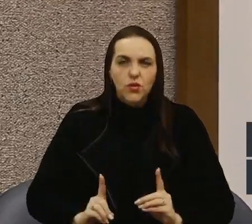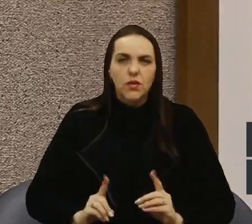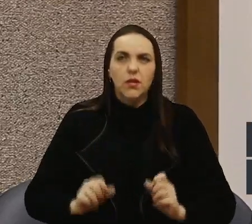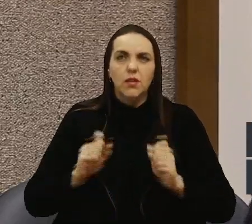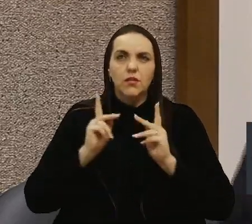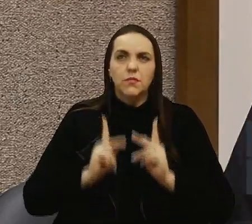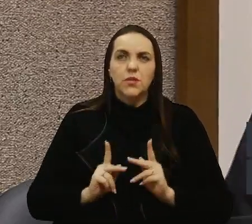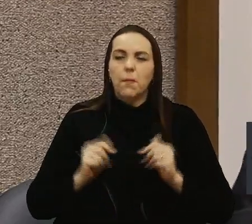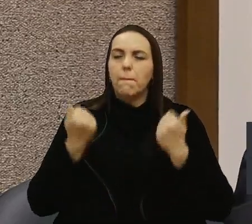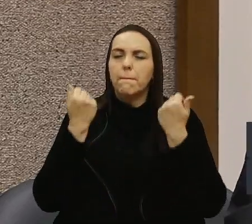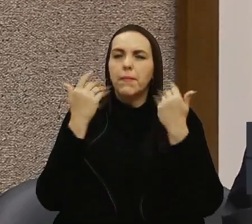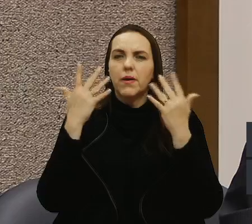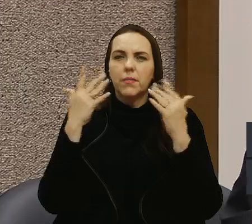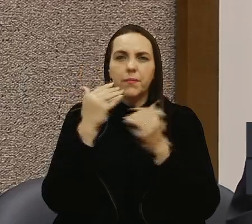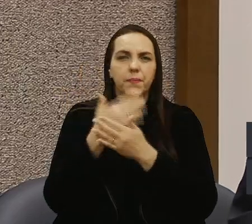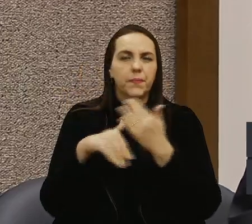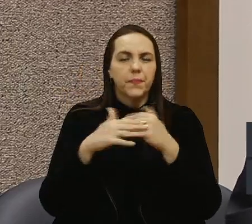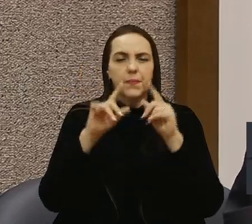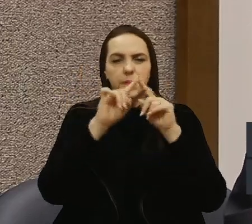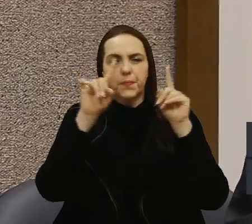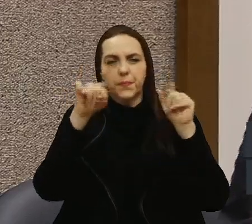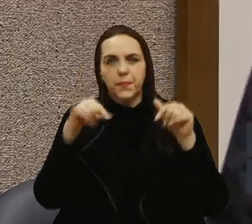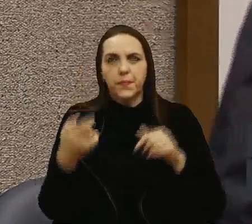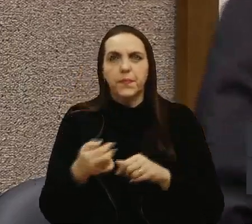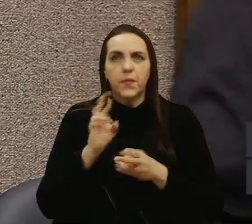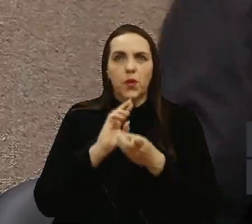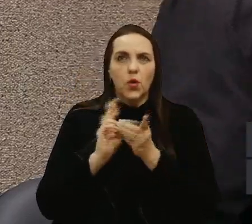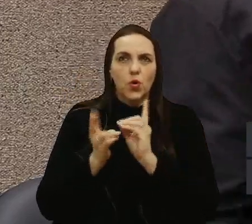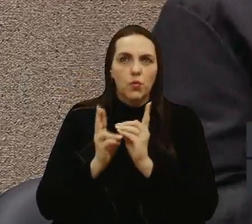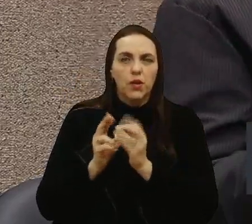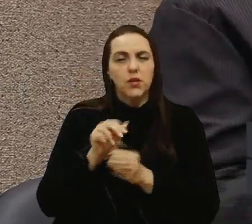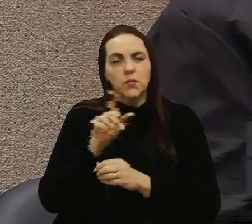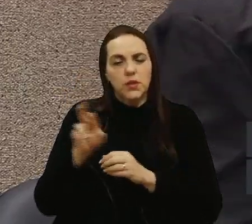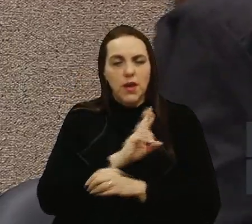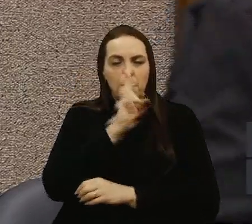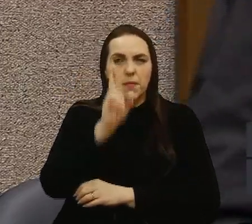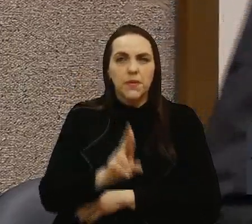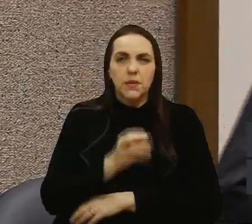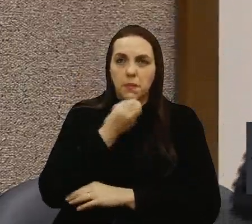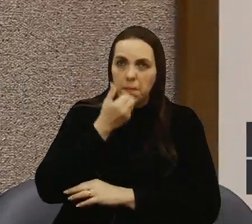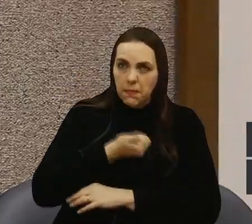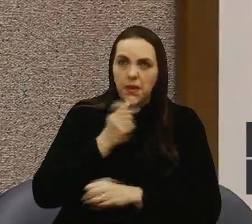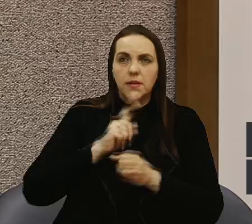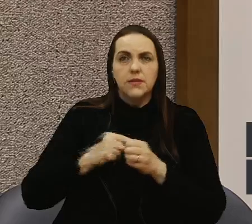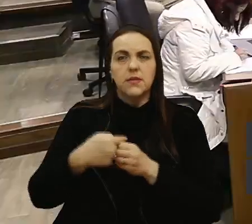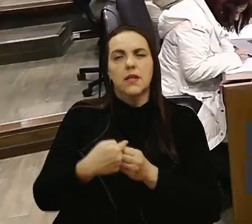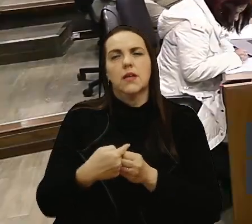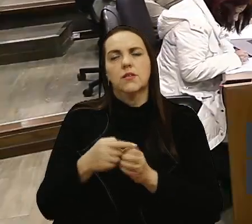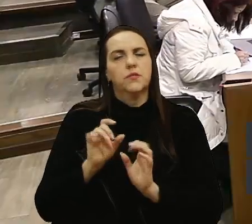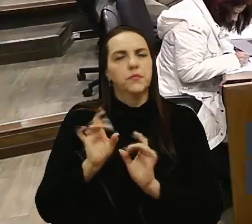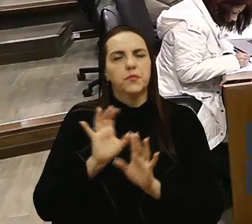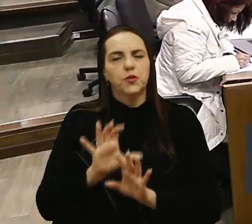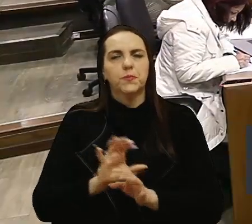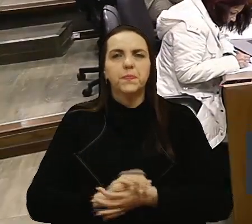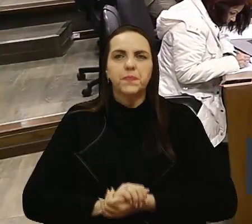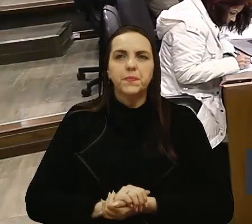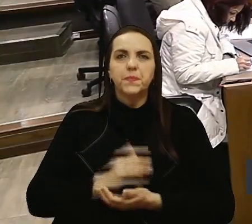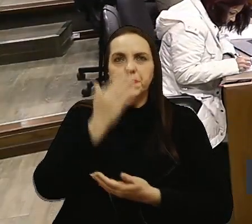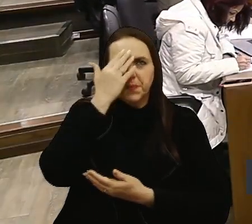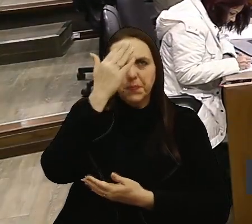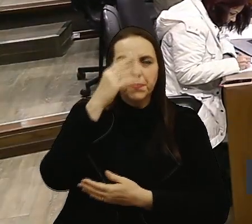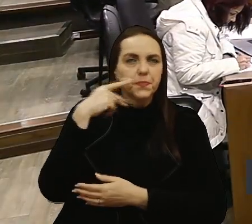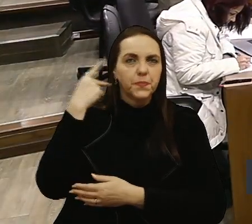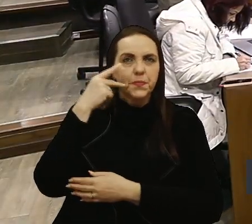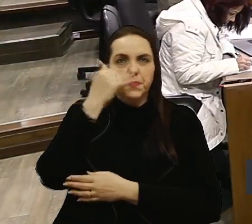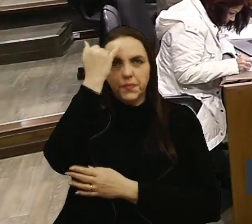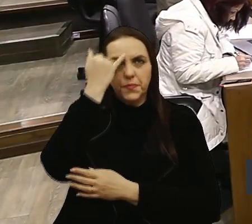Parabéns a todos os servidores do urbanismo que representam muito bem a nossa cidade. Era isso. Obrigado, vereador